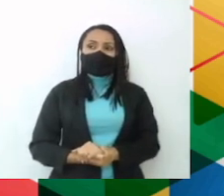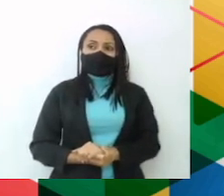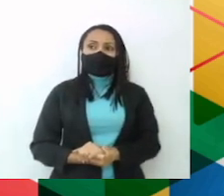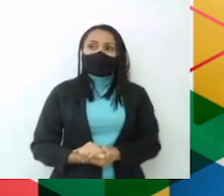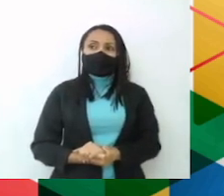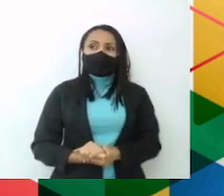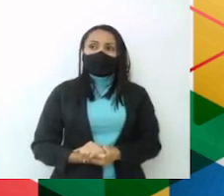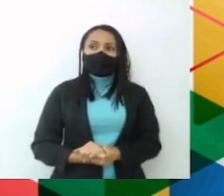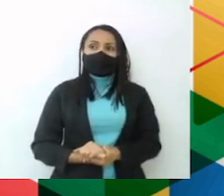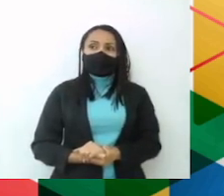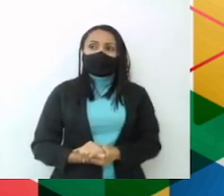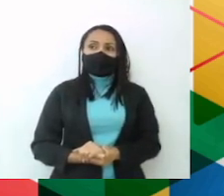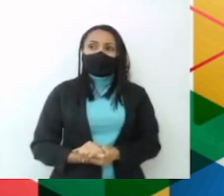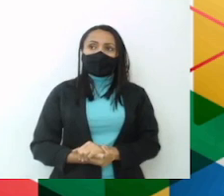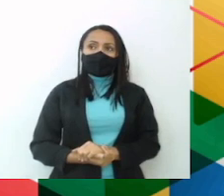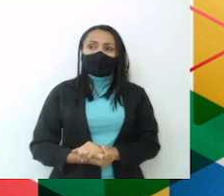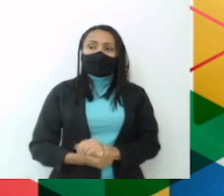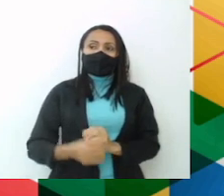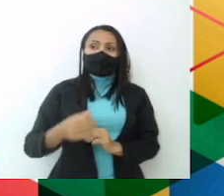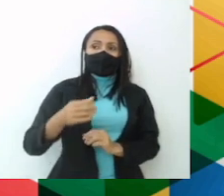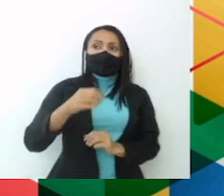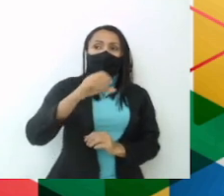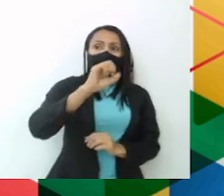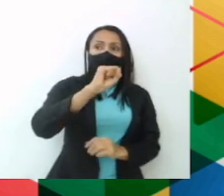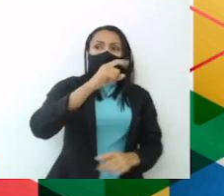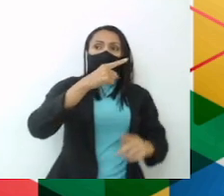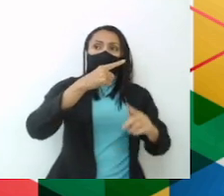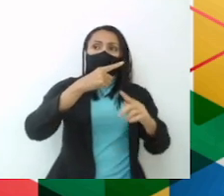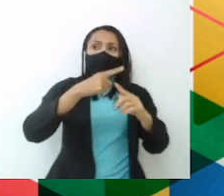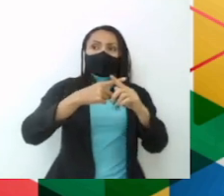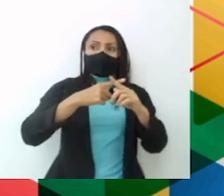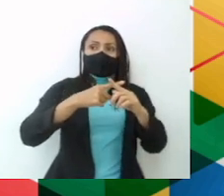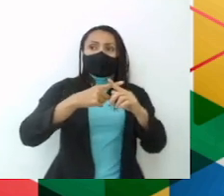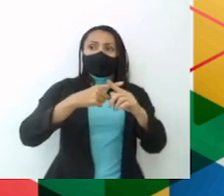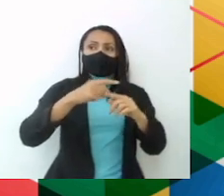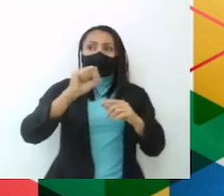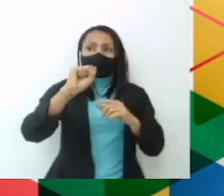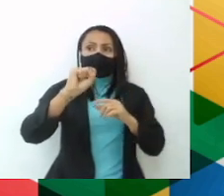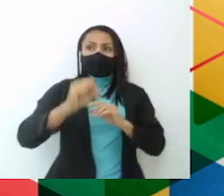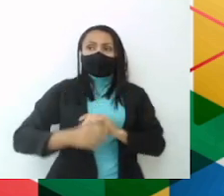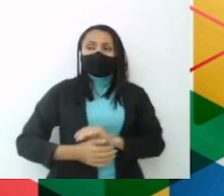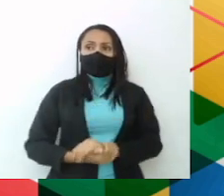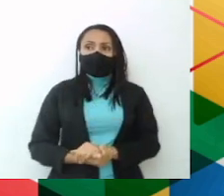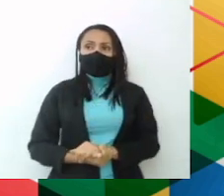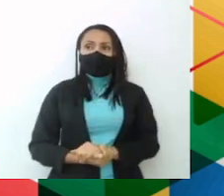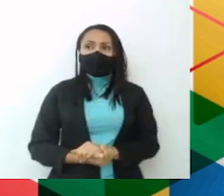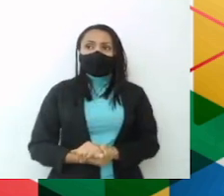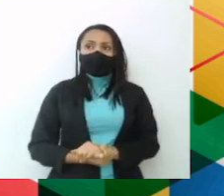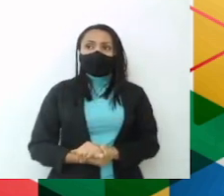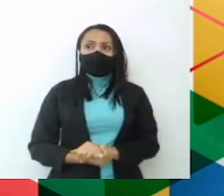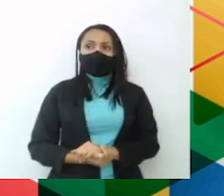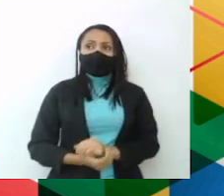por 5. Então, fica 8 vezes 40 dividido por 5 dá 8. E 8 vezes 8,